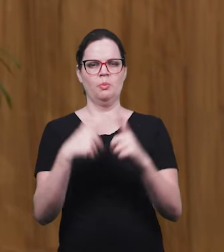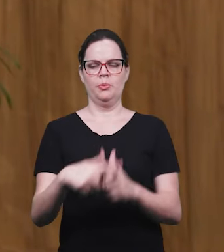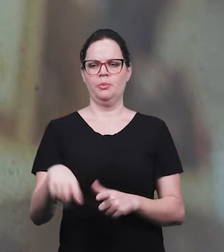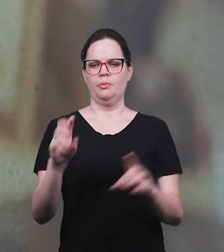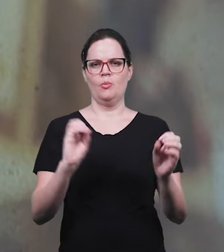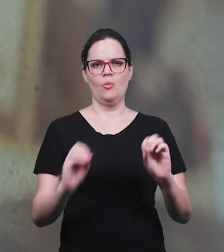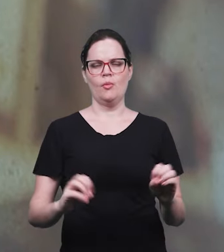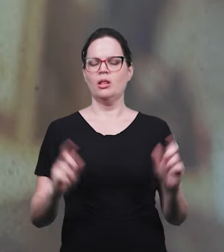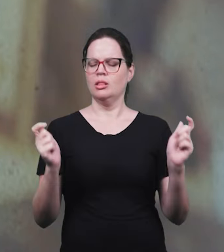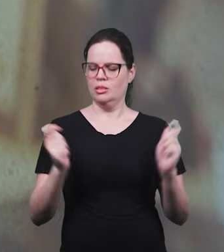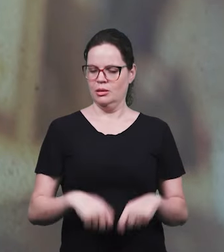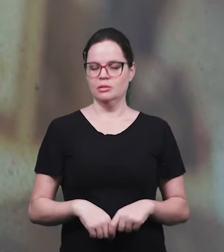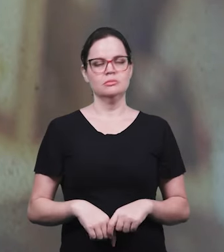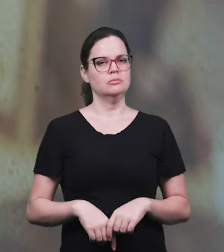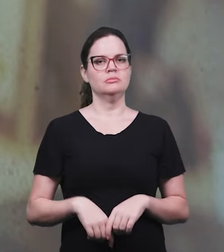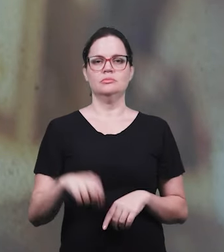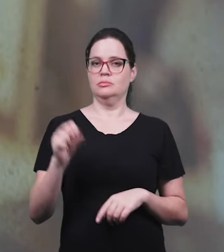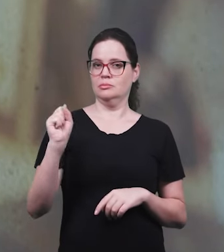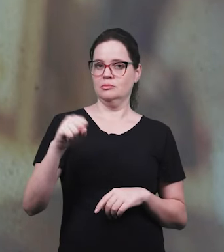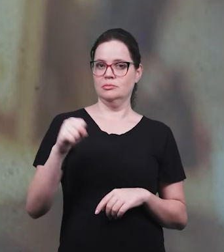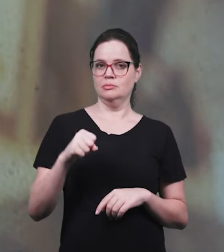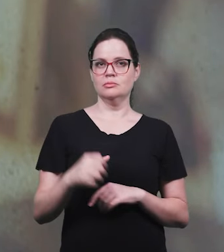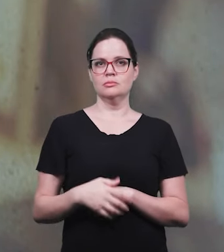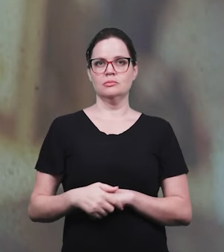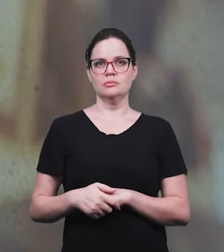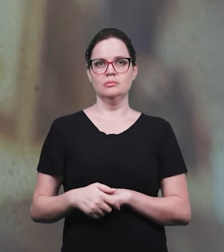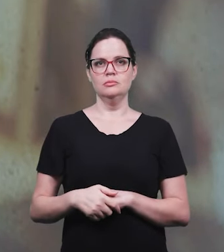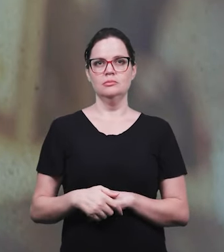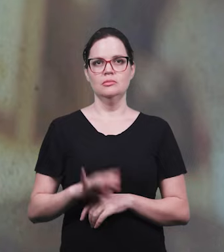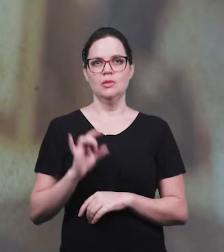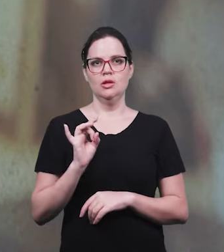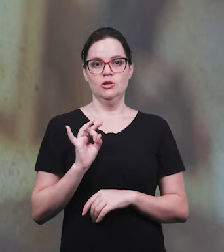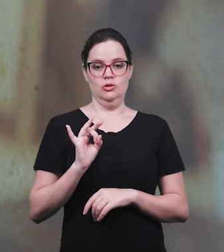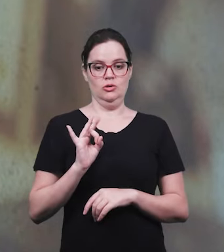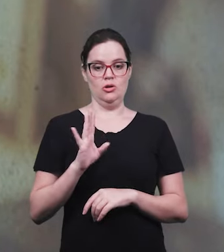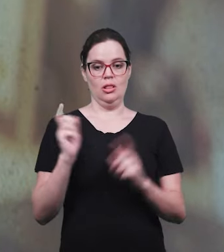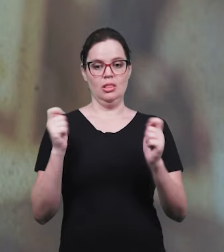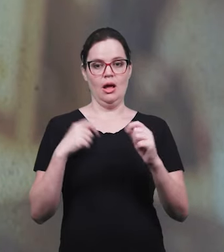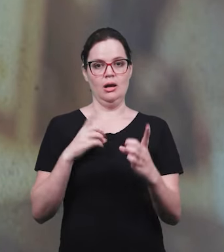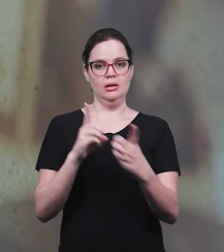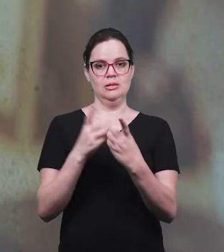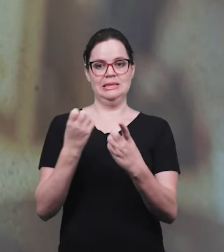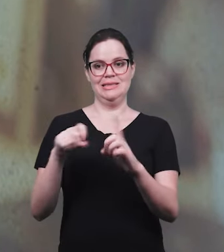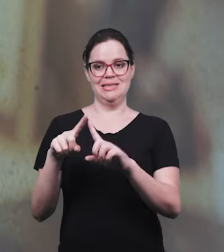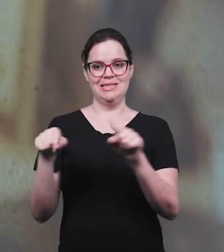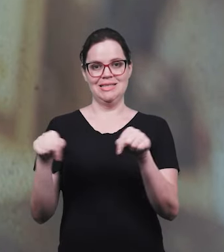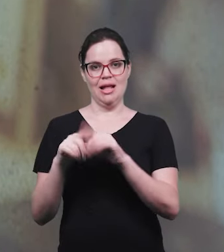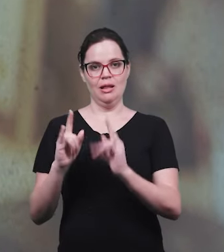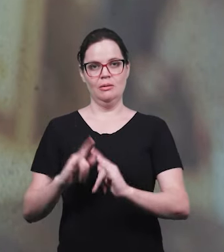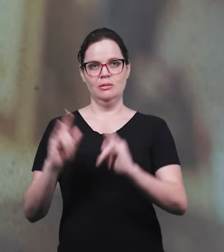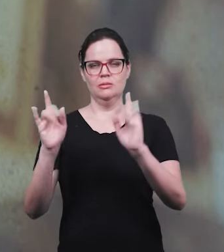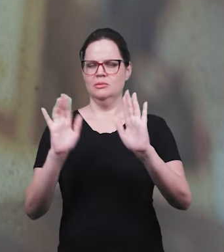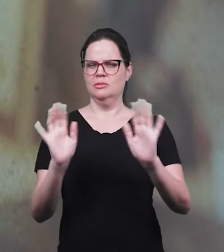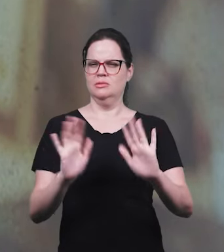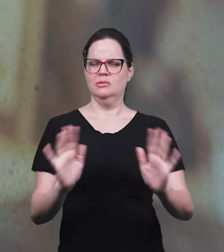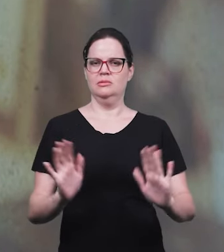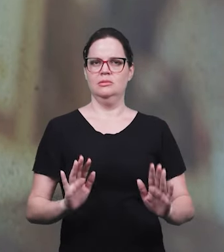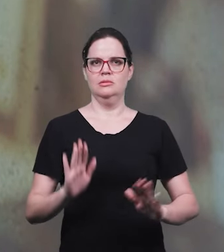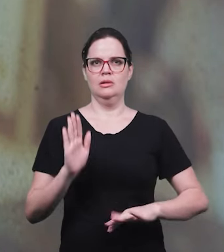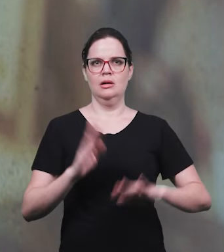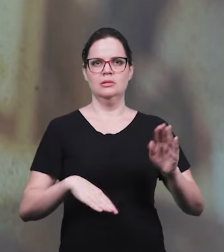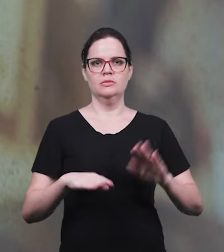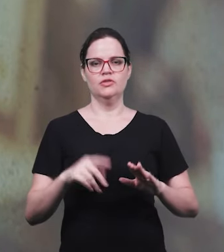Né? Exatamente. Não existe só essa questão. Ah, só posso atender se eu tiver um escritório. Mas é um